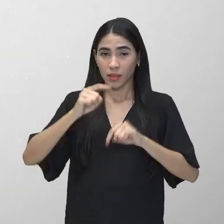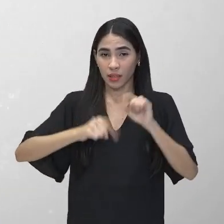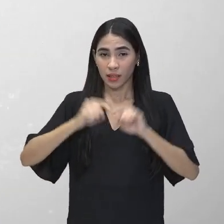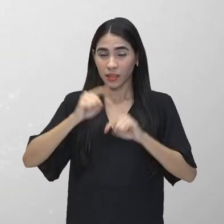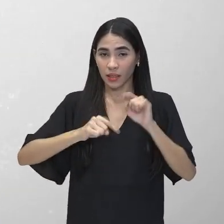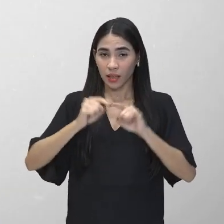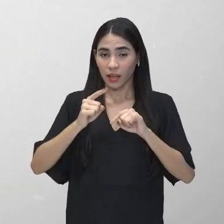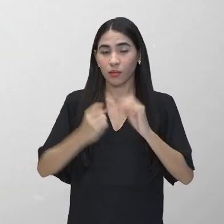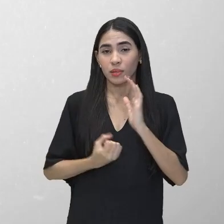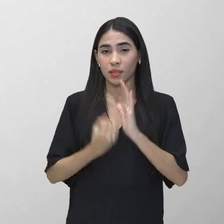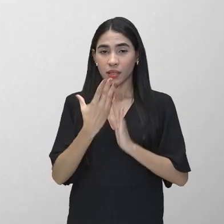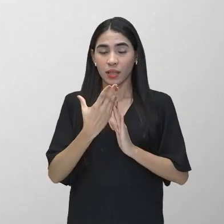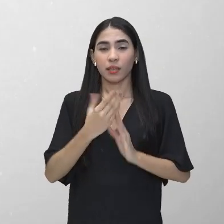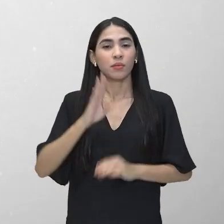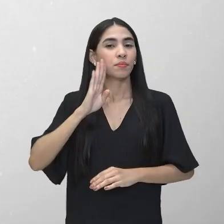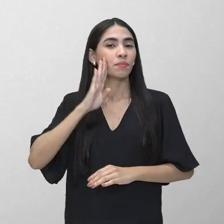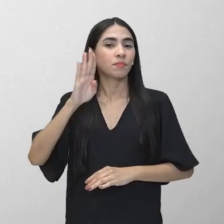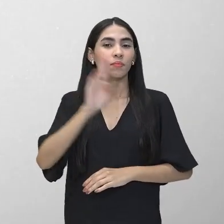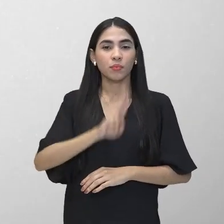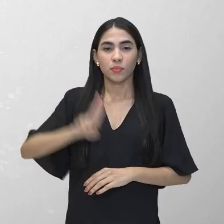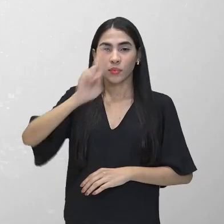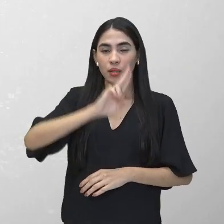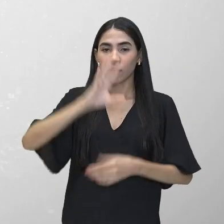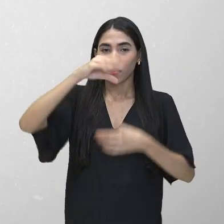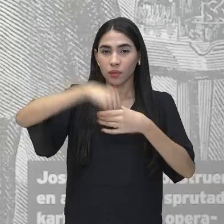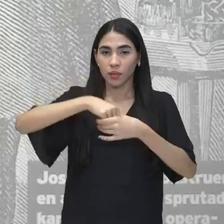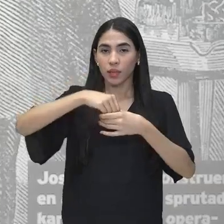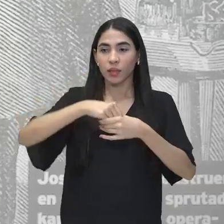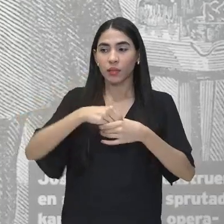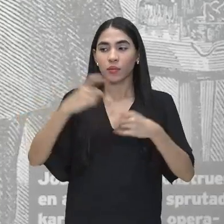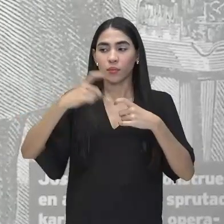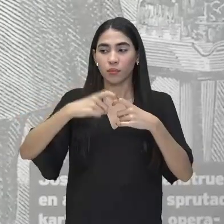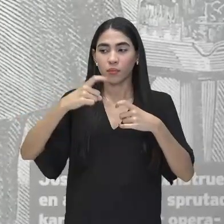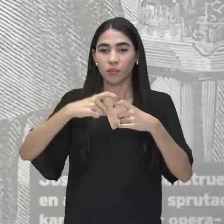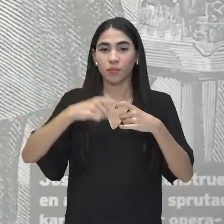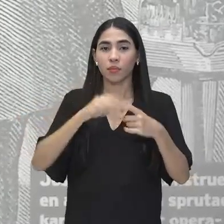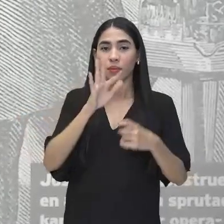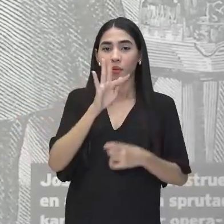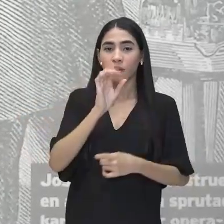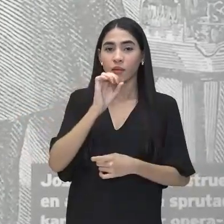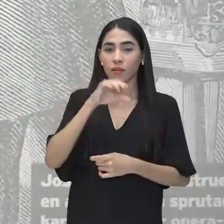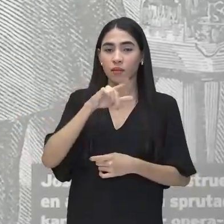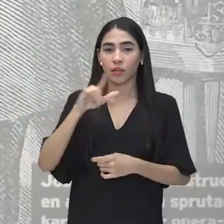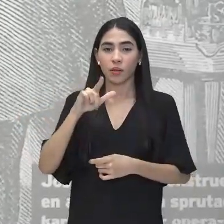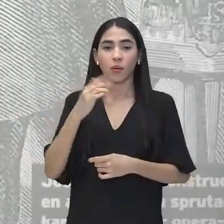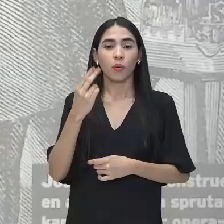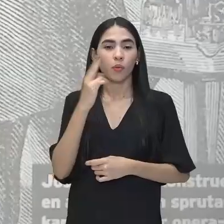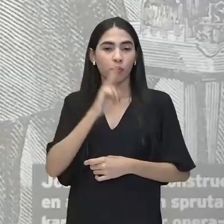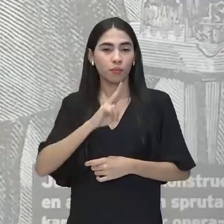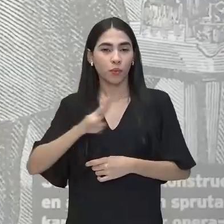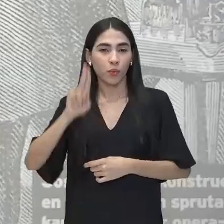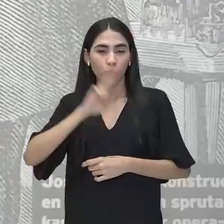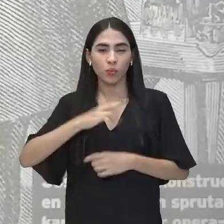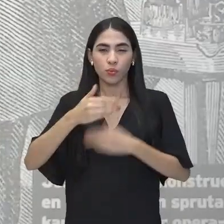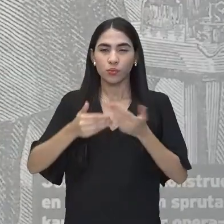comercializado, que foi usado principalmente em hospitais, foi o fenol comum. O uso do fenol se